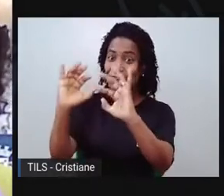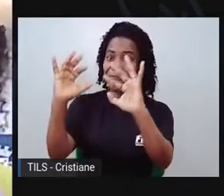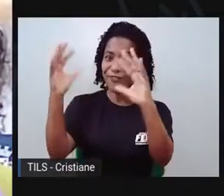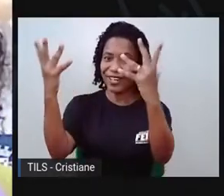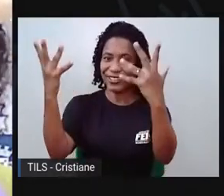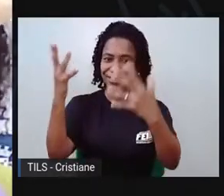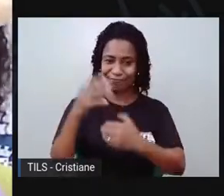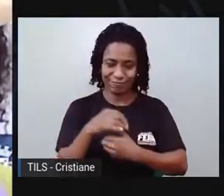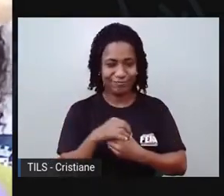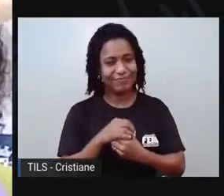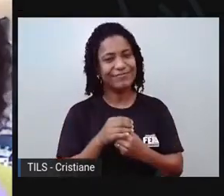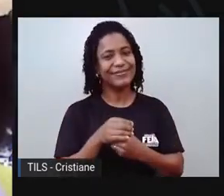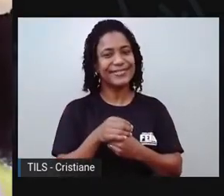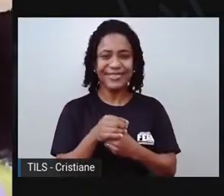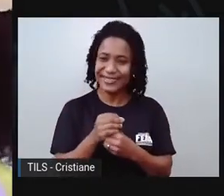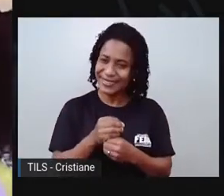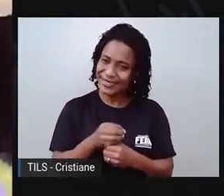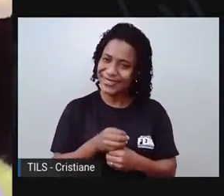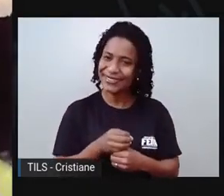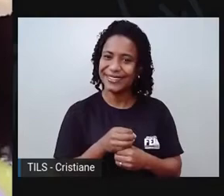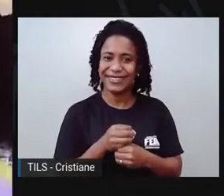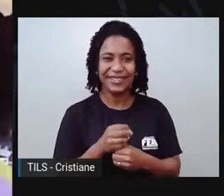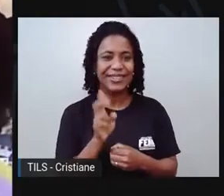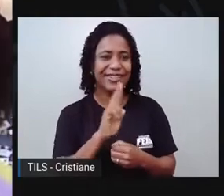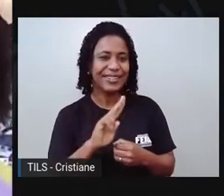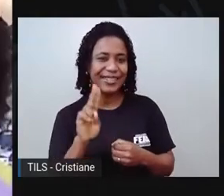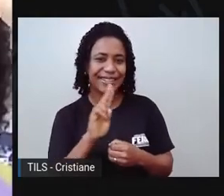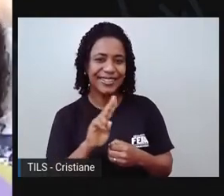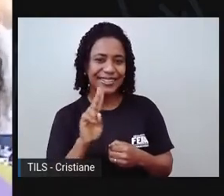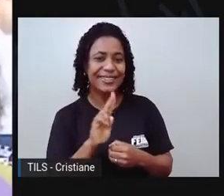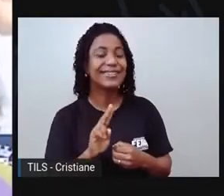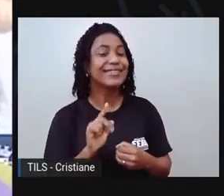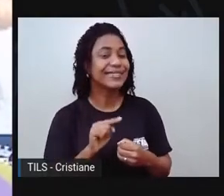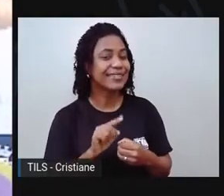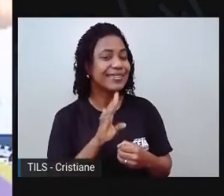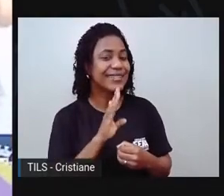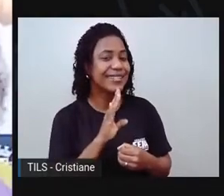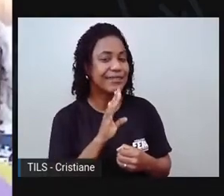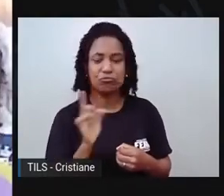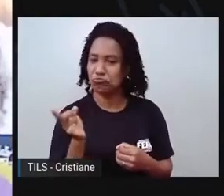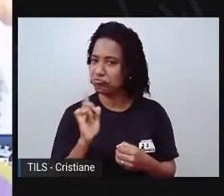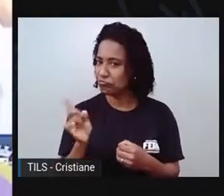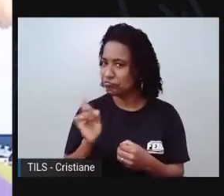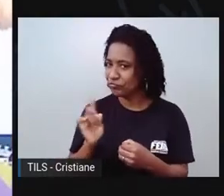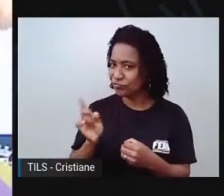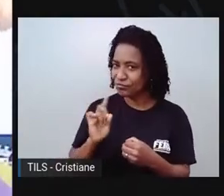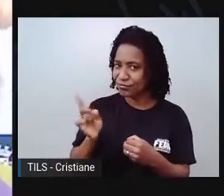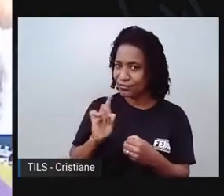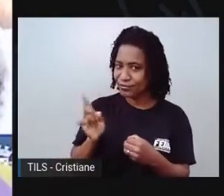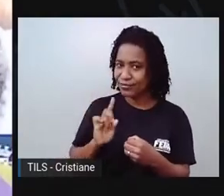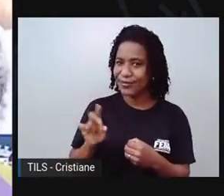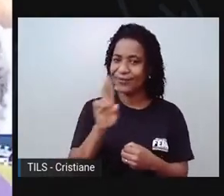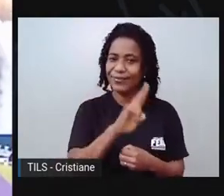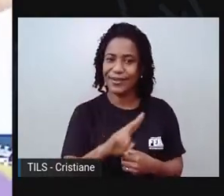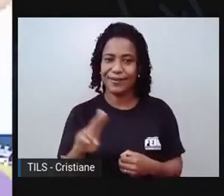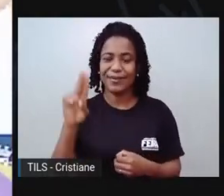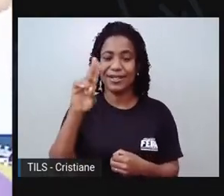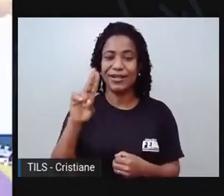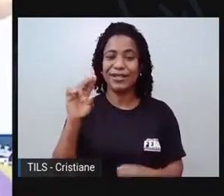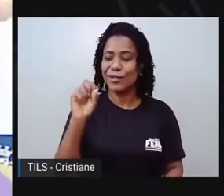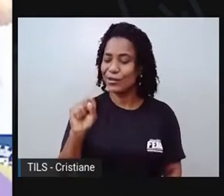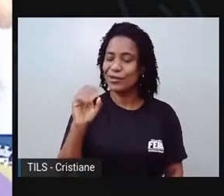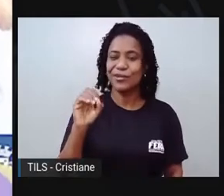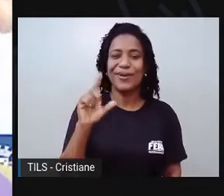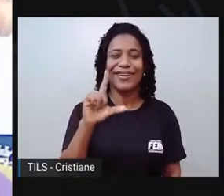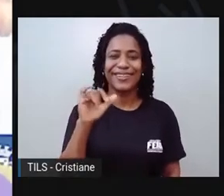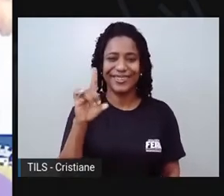muito essa florzinha, não é? Você sabe o nome dela? Não sei. O nome dela é Solidaste. Mais